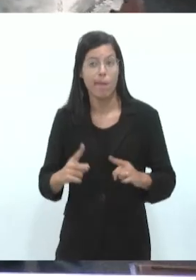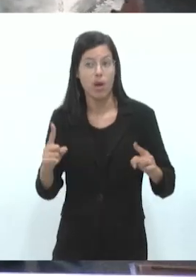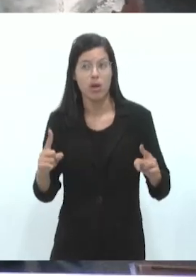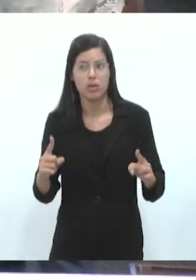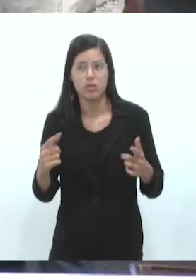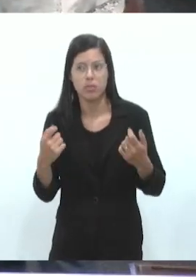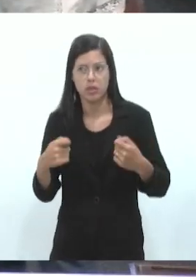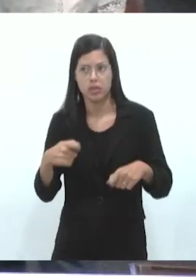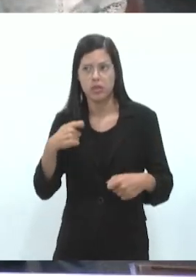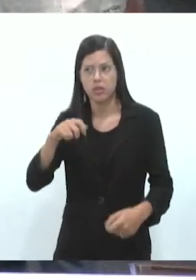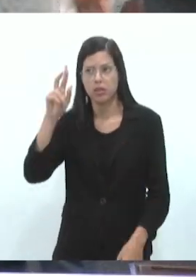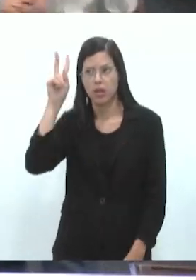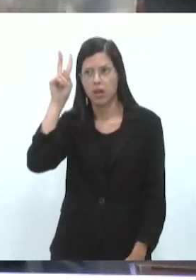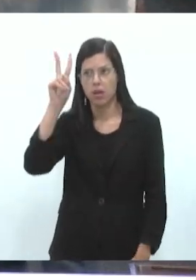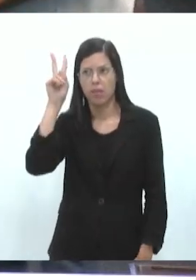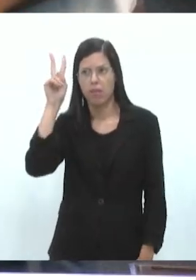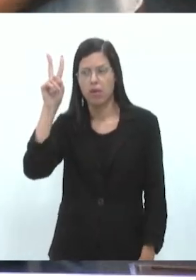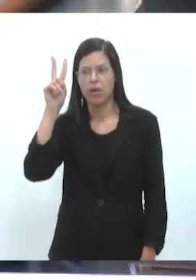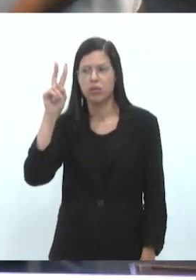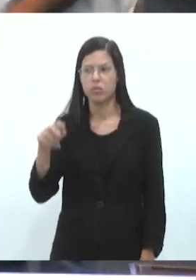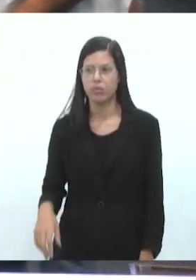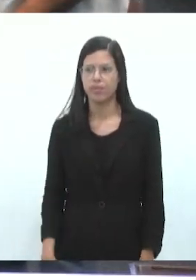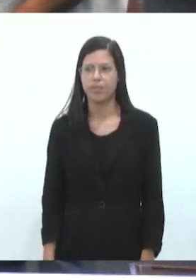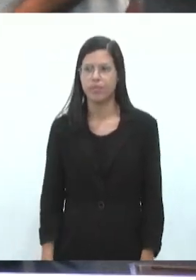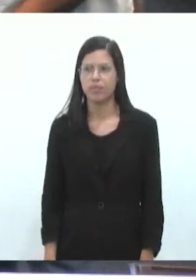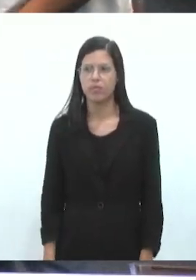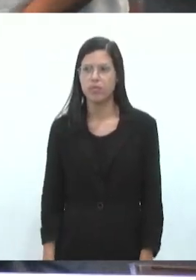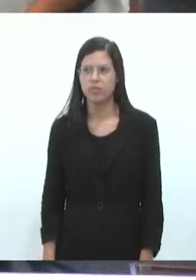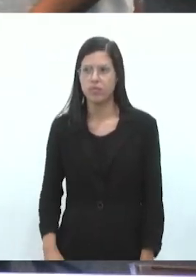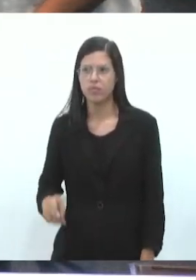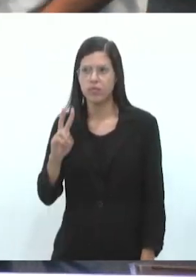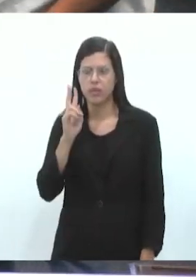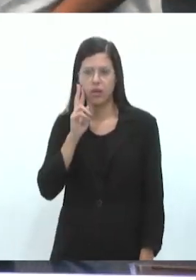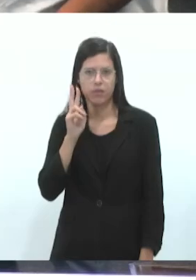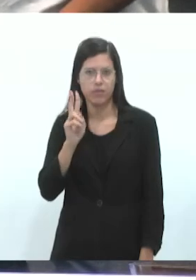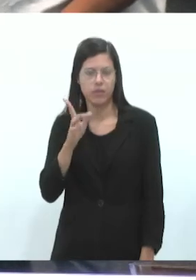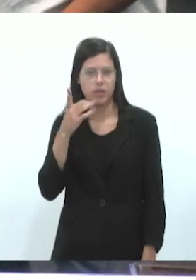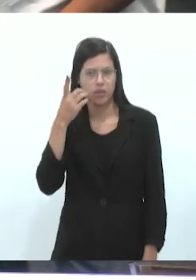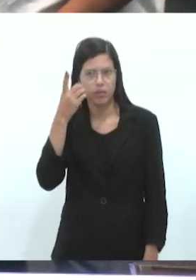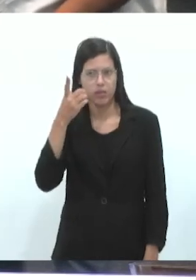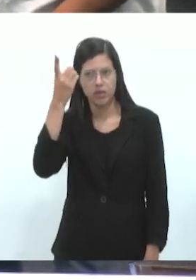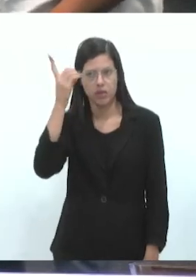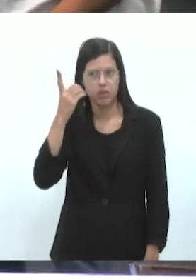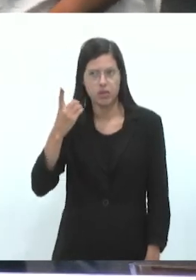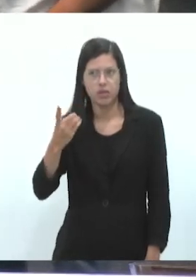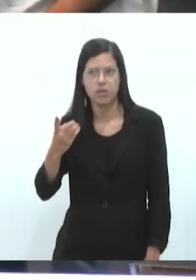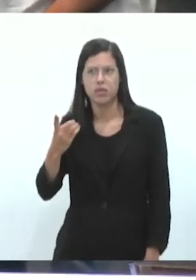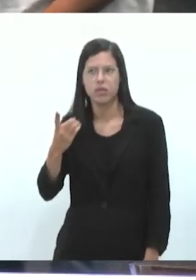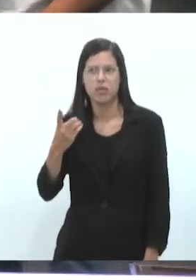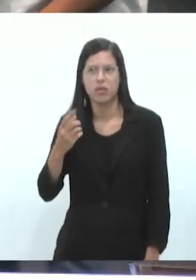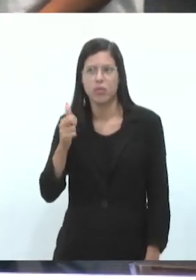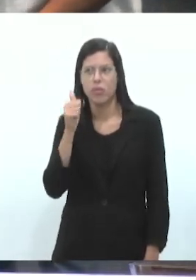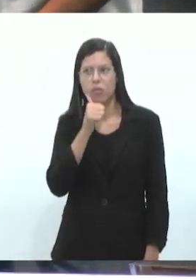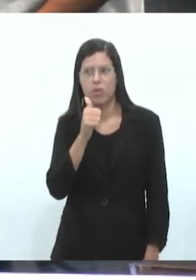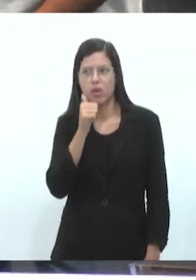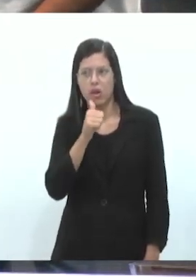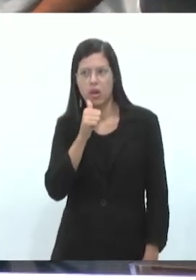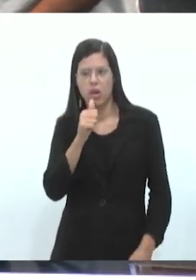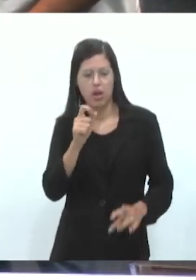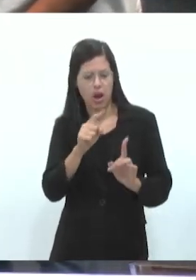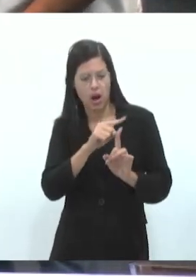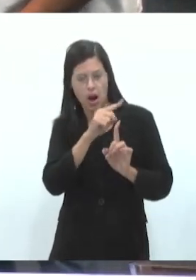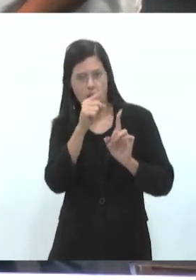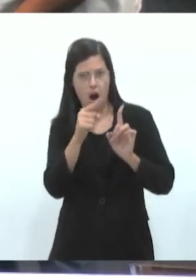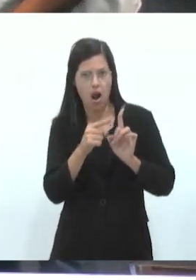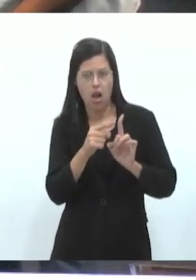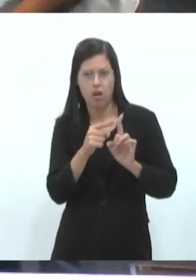ser lembrado. Eu vi, deputada Dani, eu vi mulher grávida apanhar na barriga